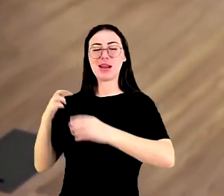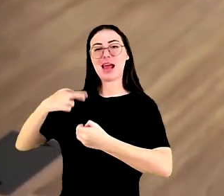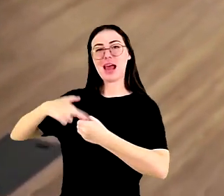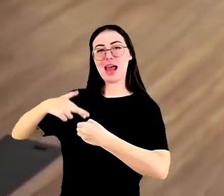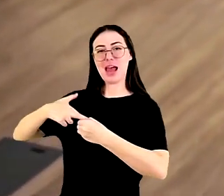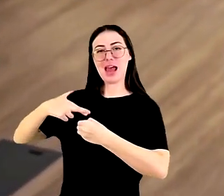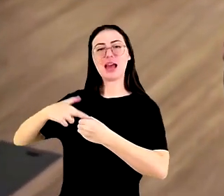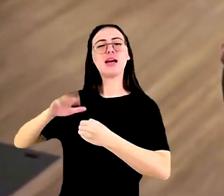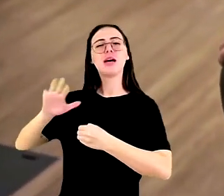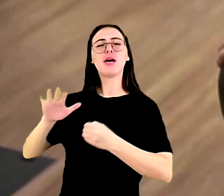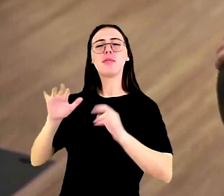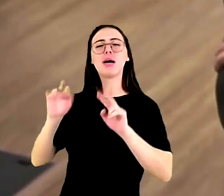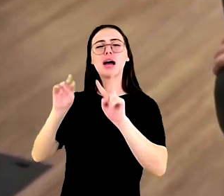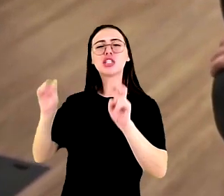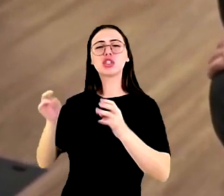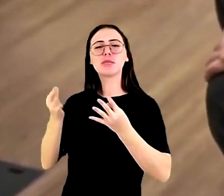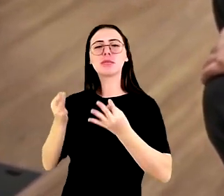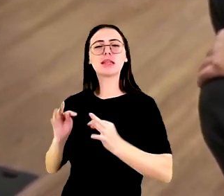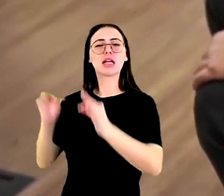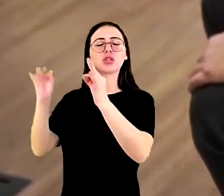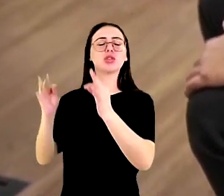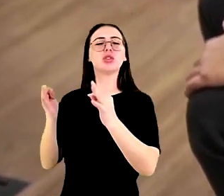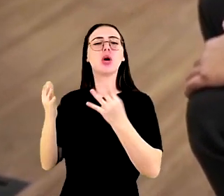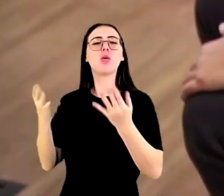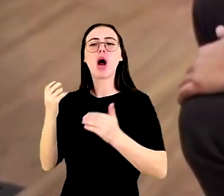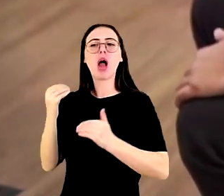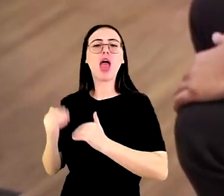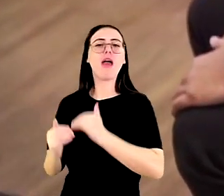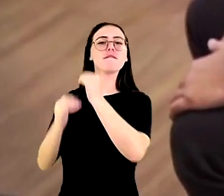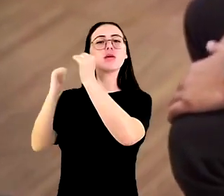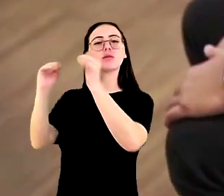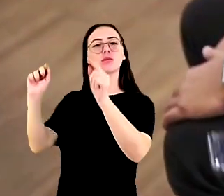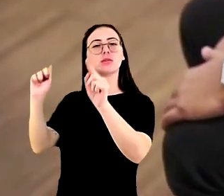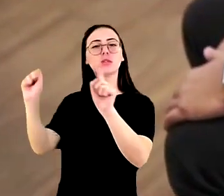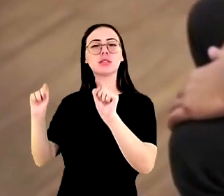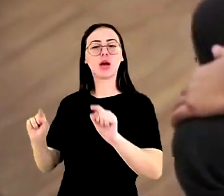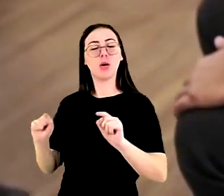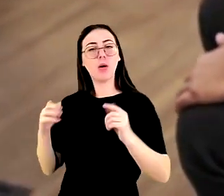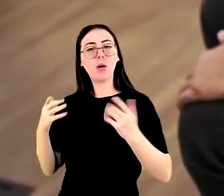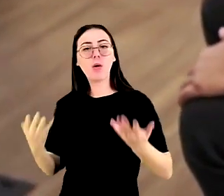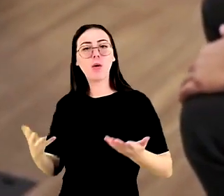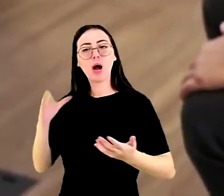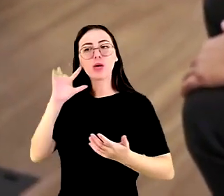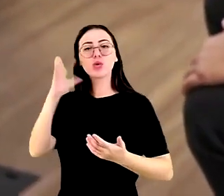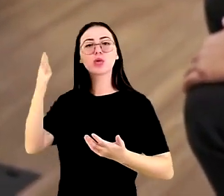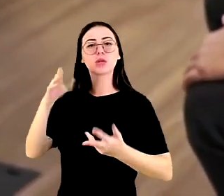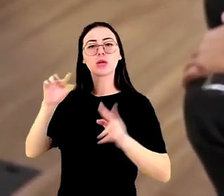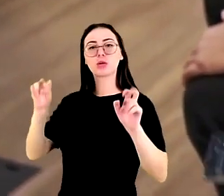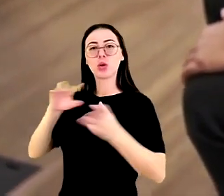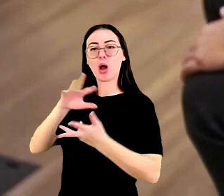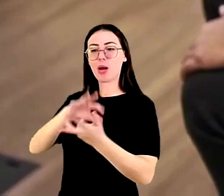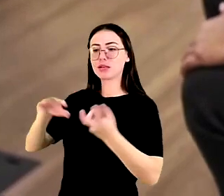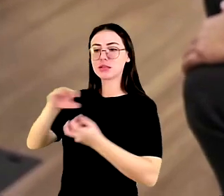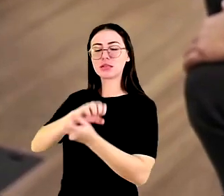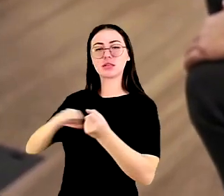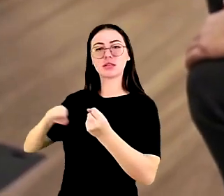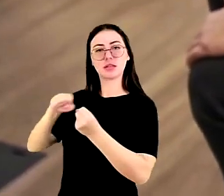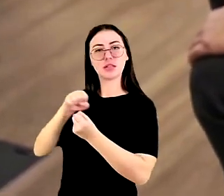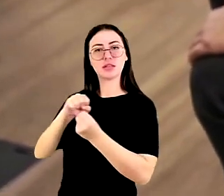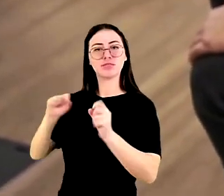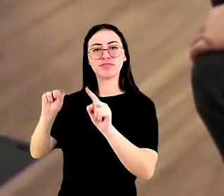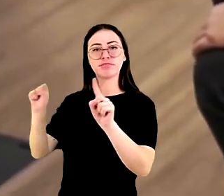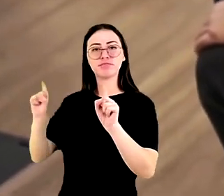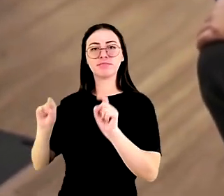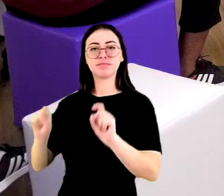fomentou muito do agro, tech em si. Como é essa tradução, essa aceitabilidade da solução da Arable no contexto que a gente tem